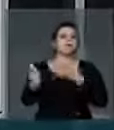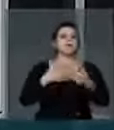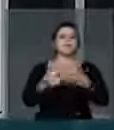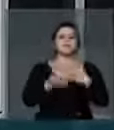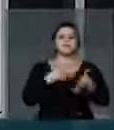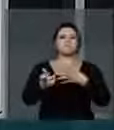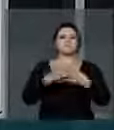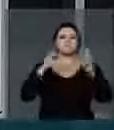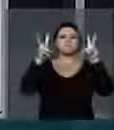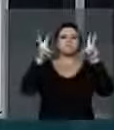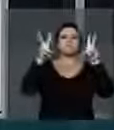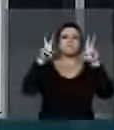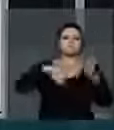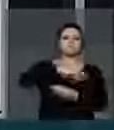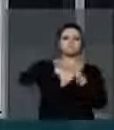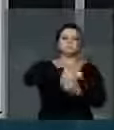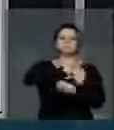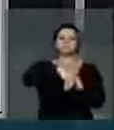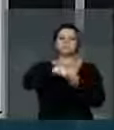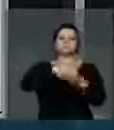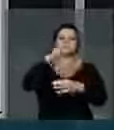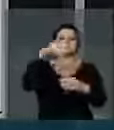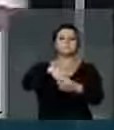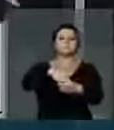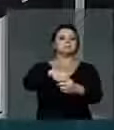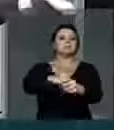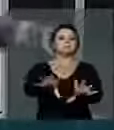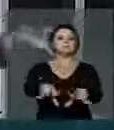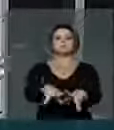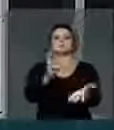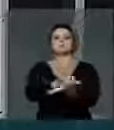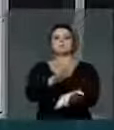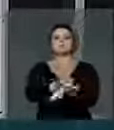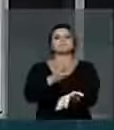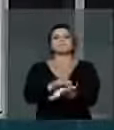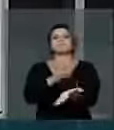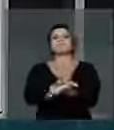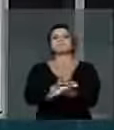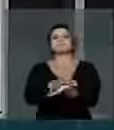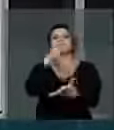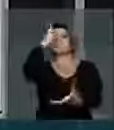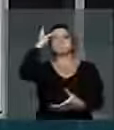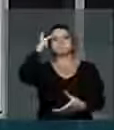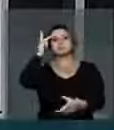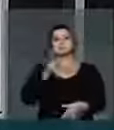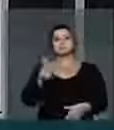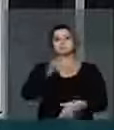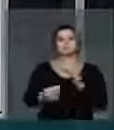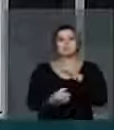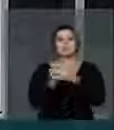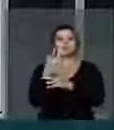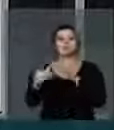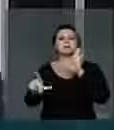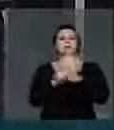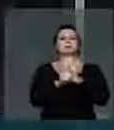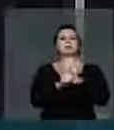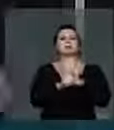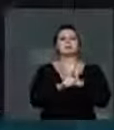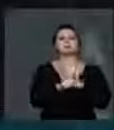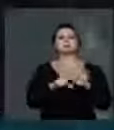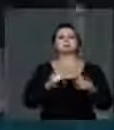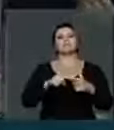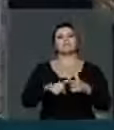assunto de diamante, assunto de qualquer outro tipo de coisa dentro, um bacalhau, e fazer uma legislação ou legislar